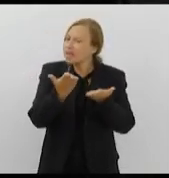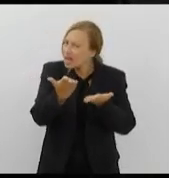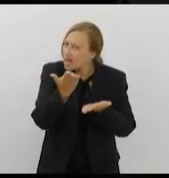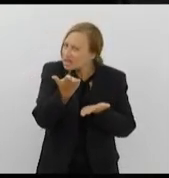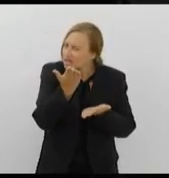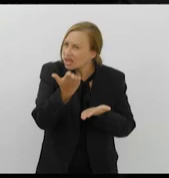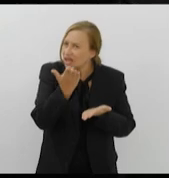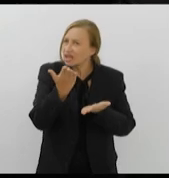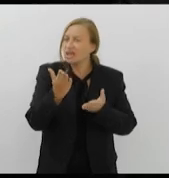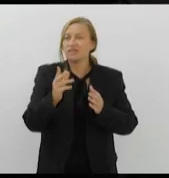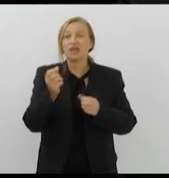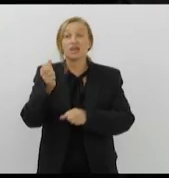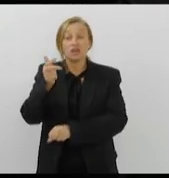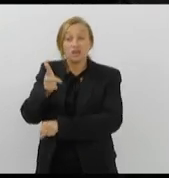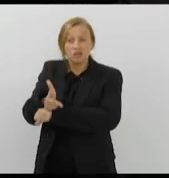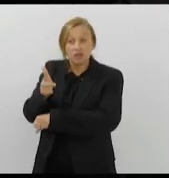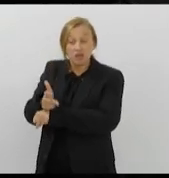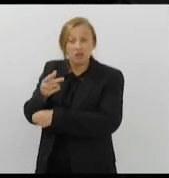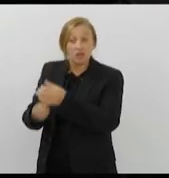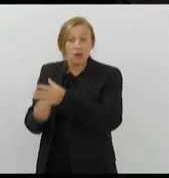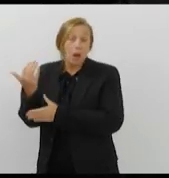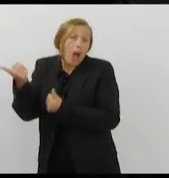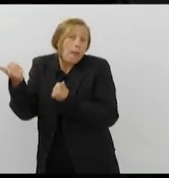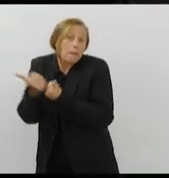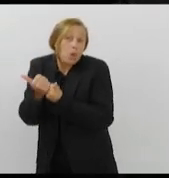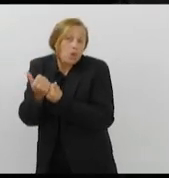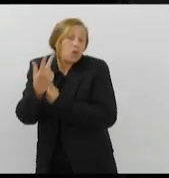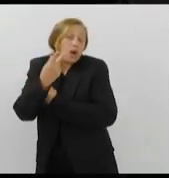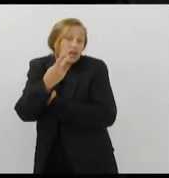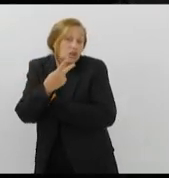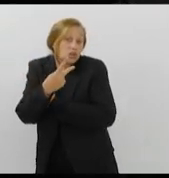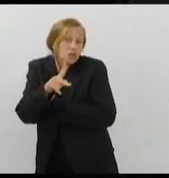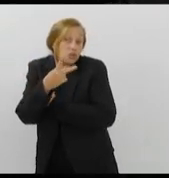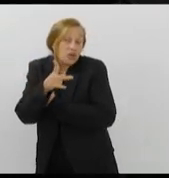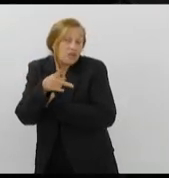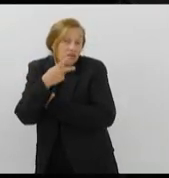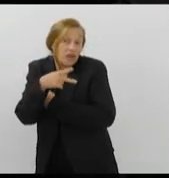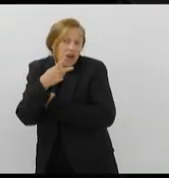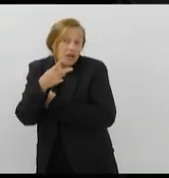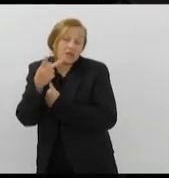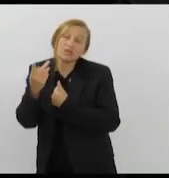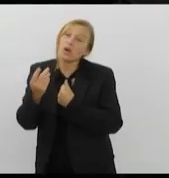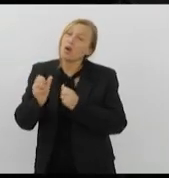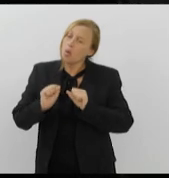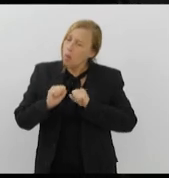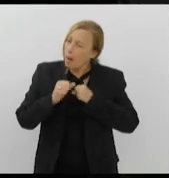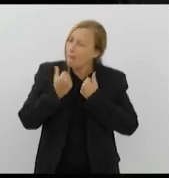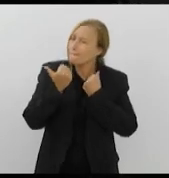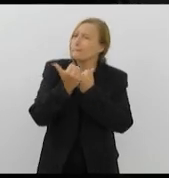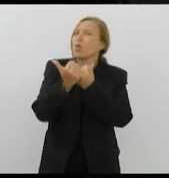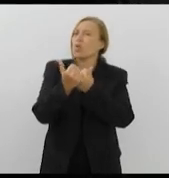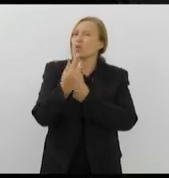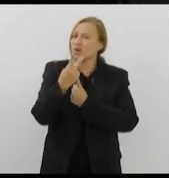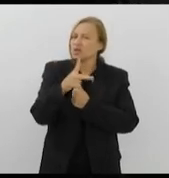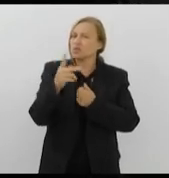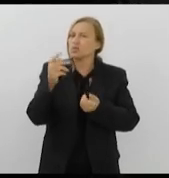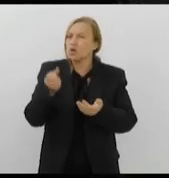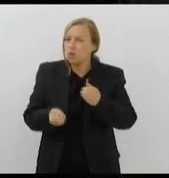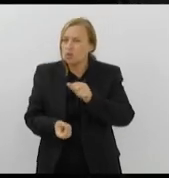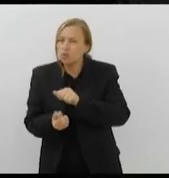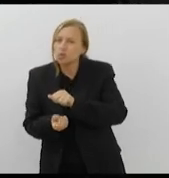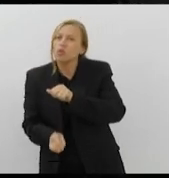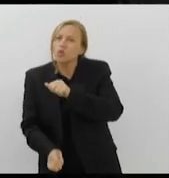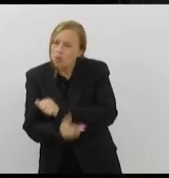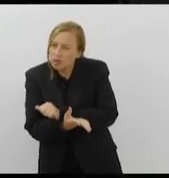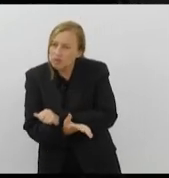fizeram o vídeo em apoio à sua vitimização para fazer um vídeo de apoio à sua corrupção, à